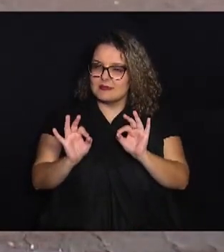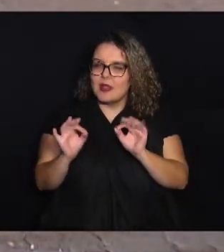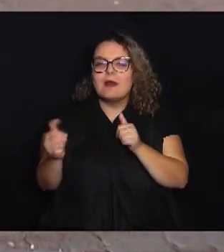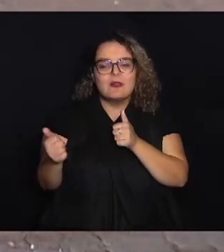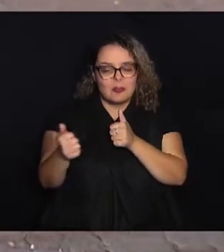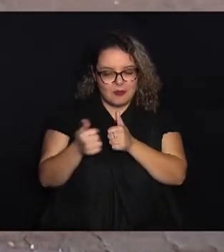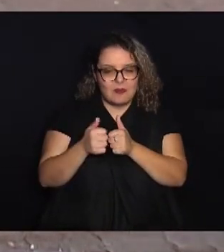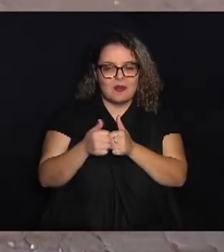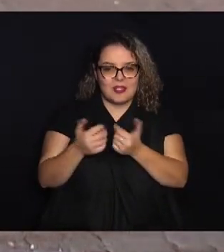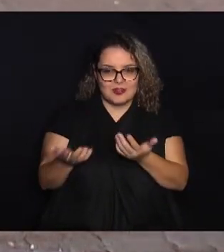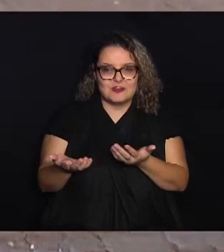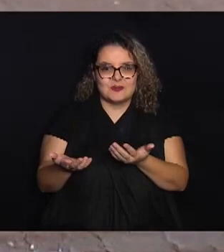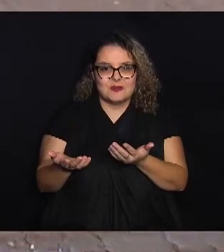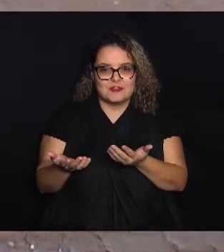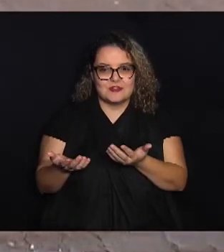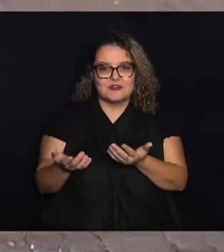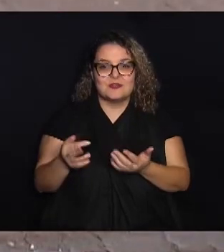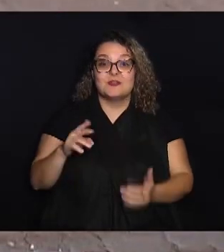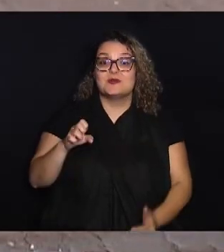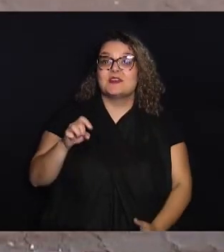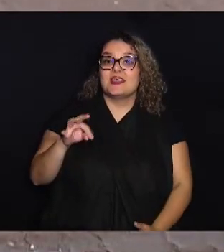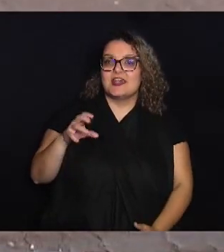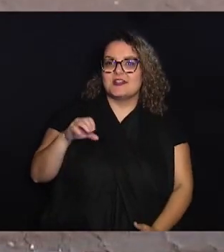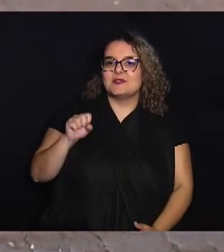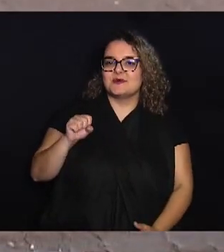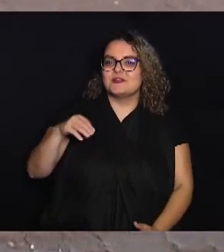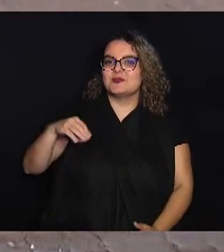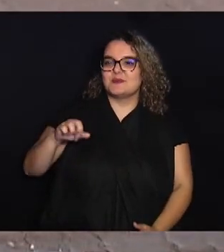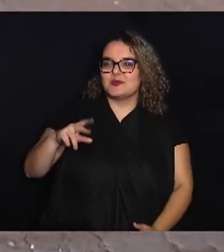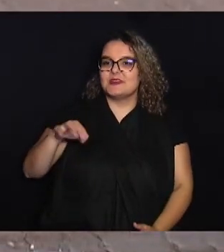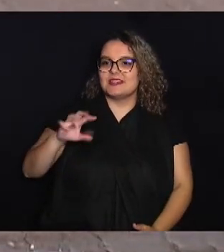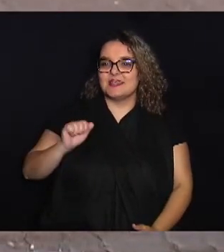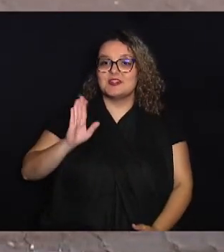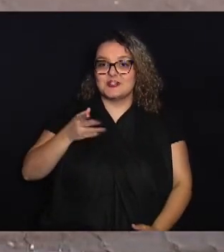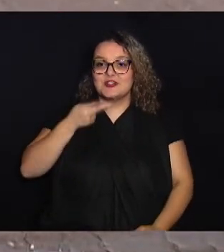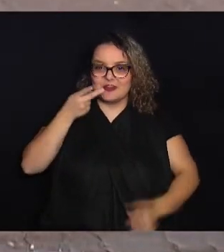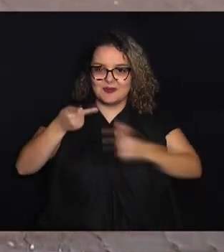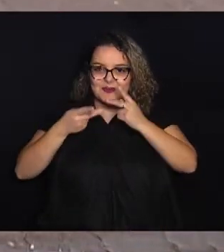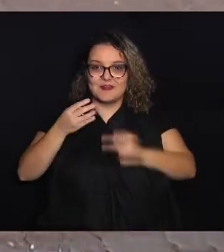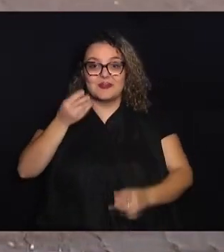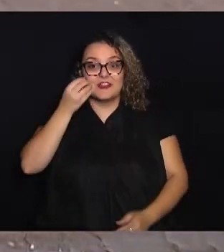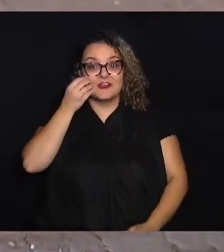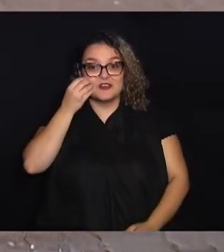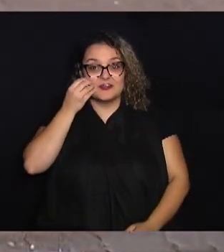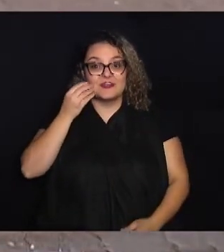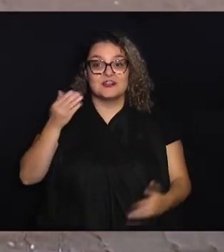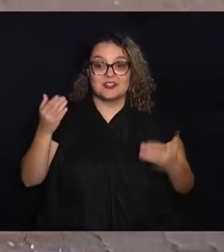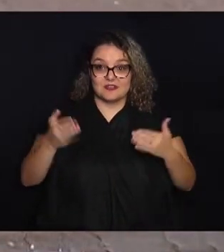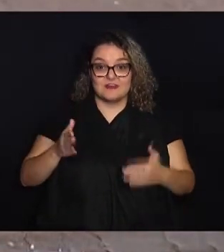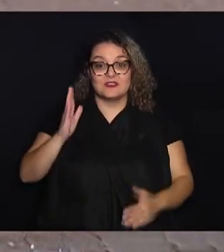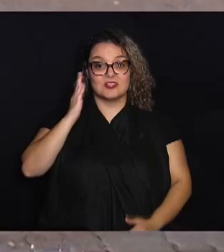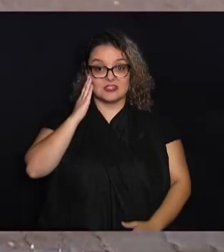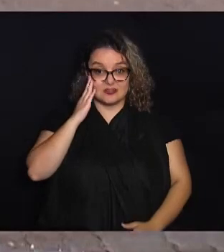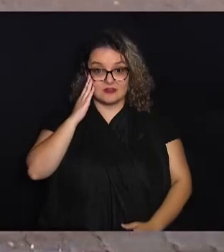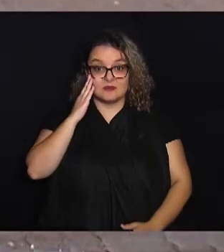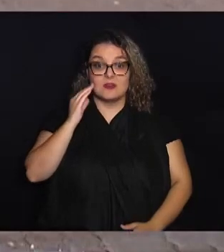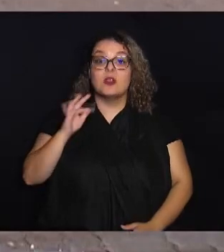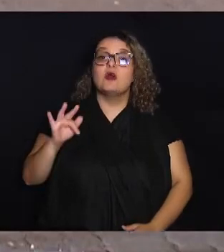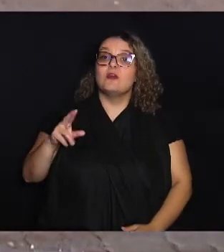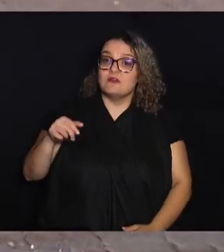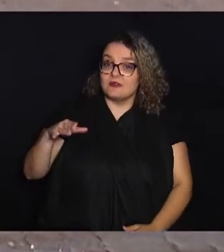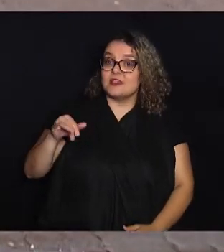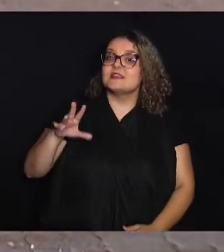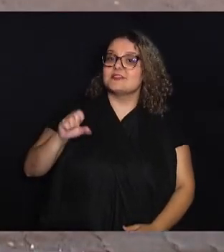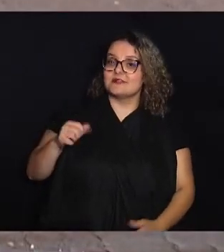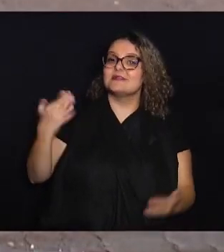pertinho aqui dos restos mortais dele. Já já a gente vai falar um pouquinho mais sobre isso, André. E agora você já sabe, já dá para trazer o Francisco aqui para